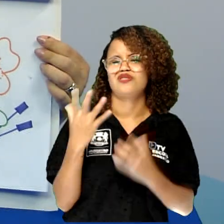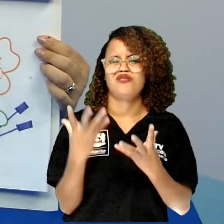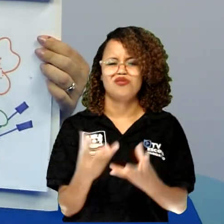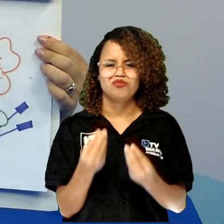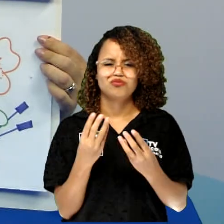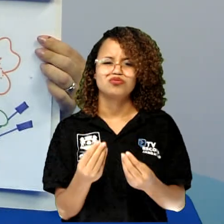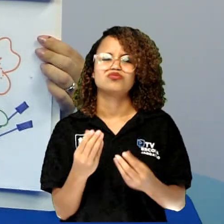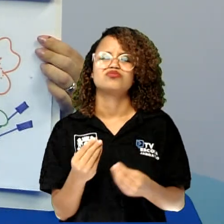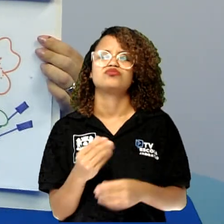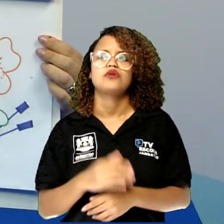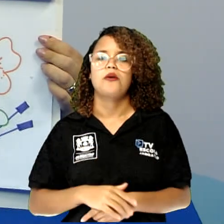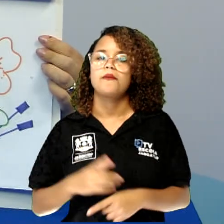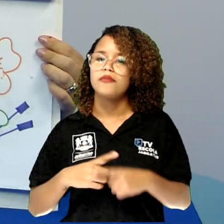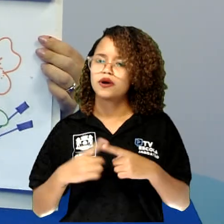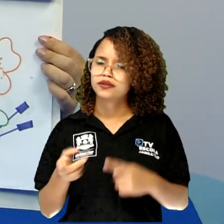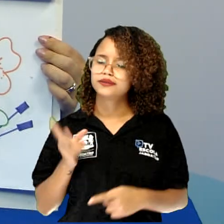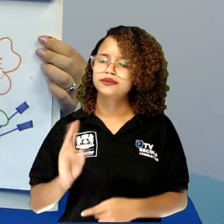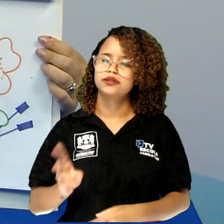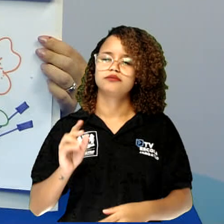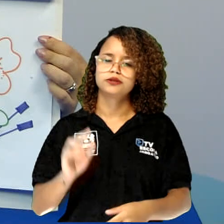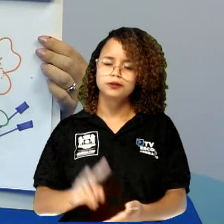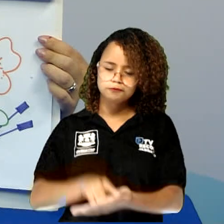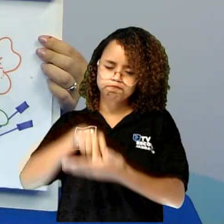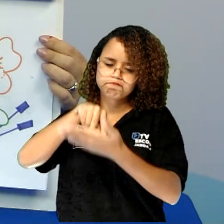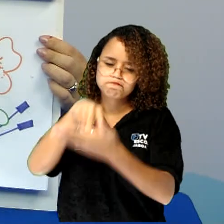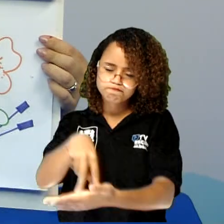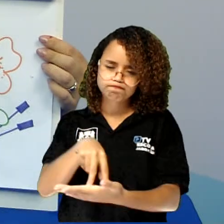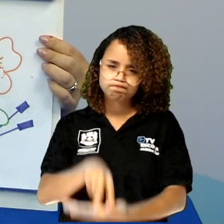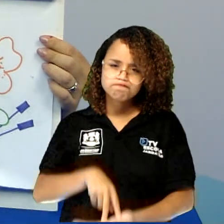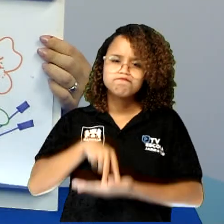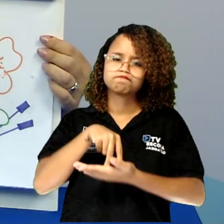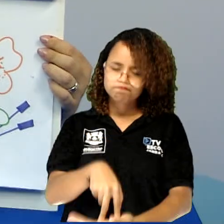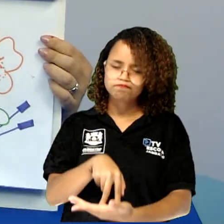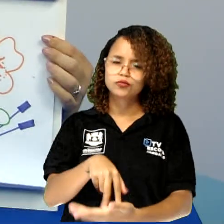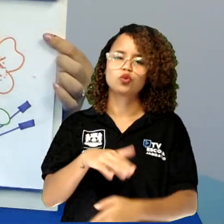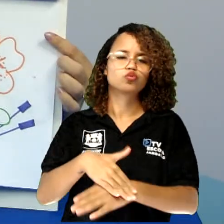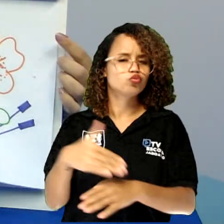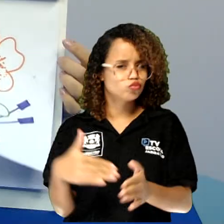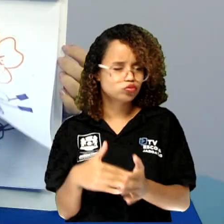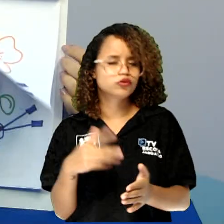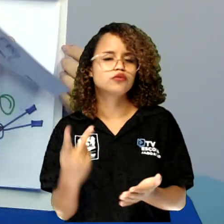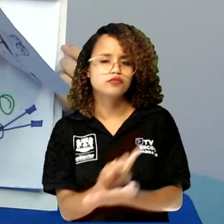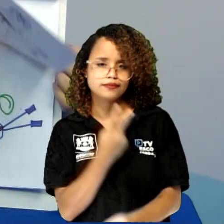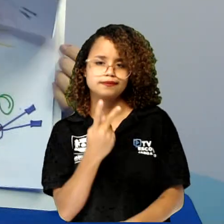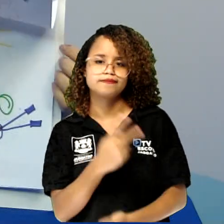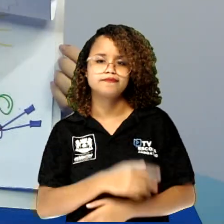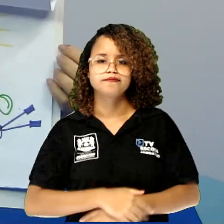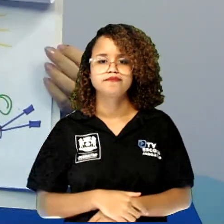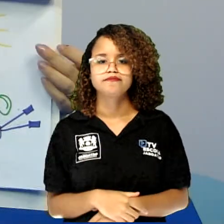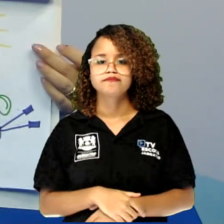bastante, mas ela estava lá, forte, resistindo a tudo aquilo que ela estava passando.